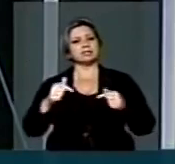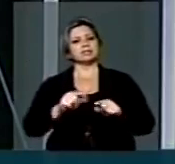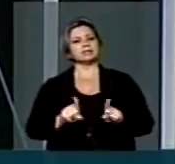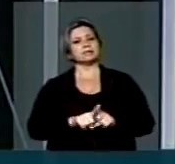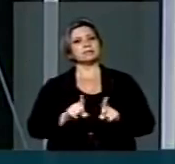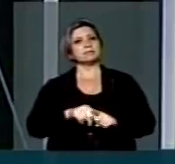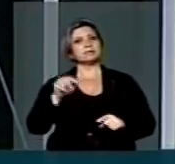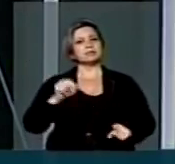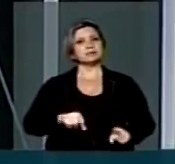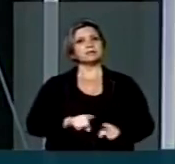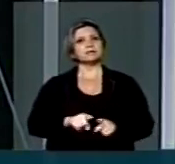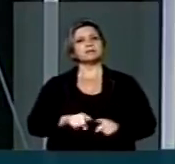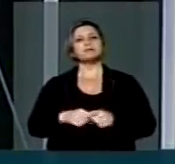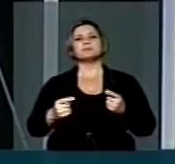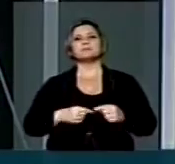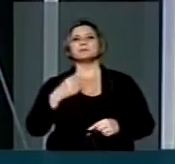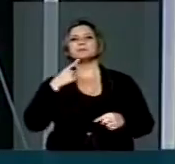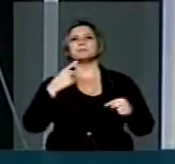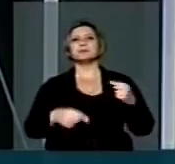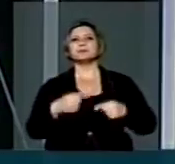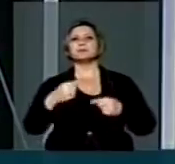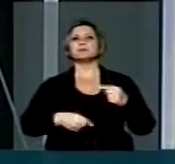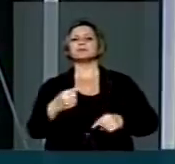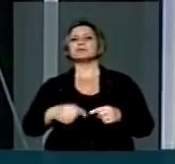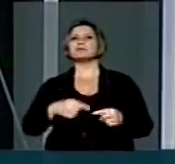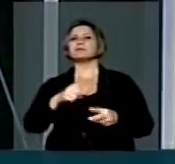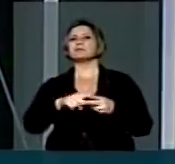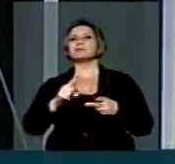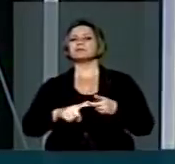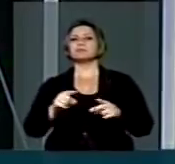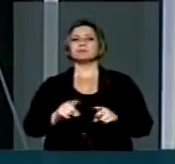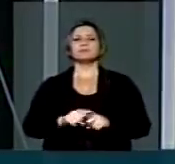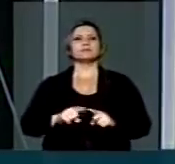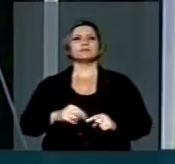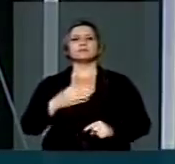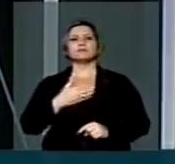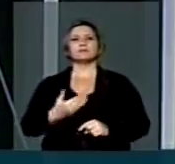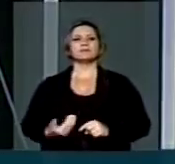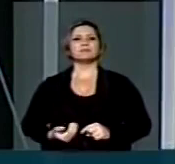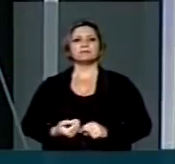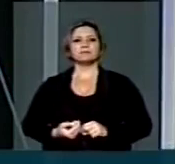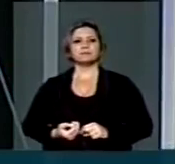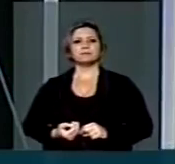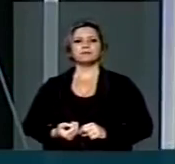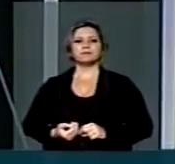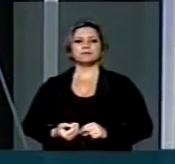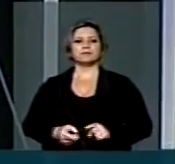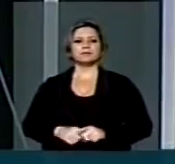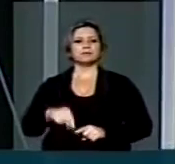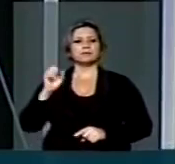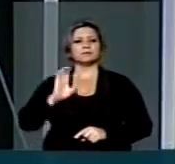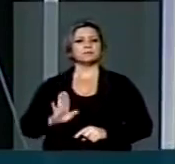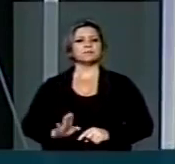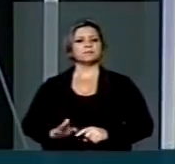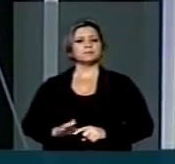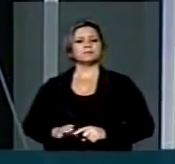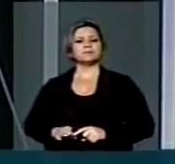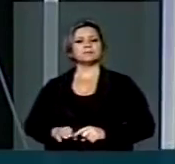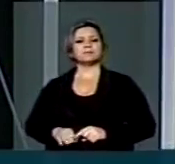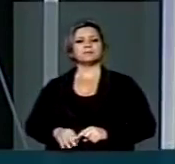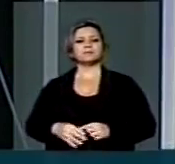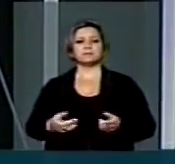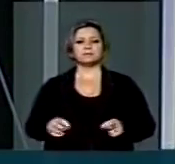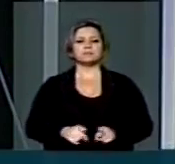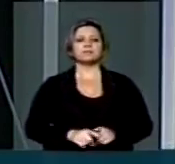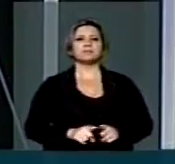nessa casa, numa disputa entre dois partidos que governam, que estão na, governam o Brasil.